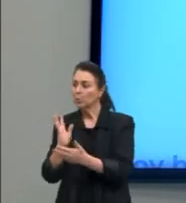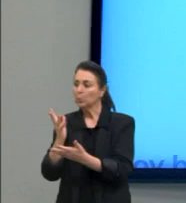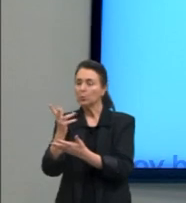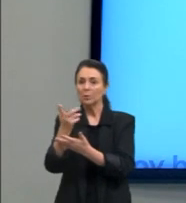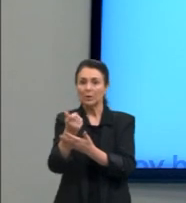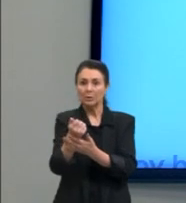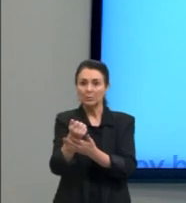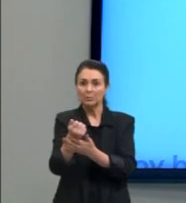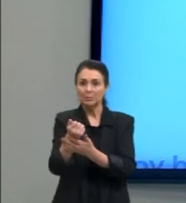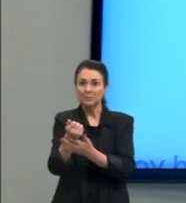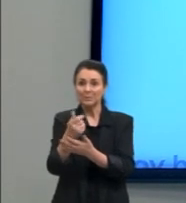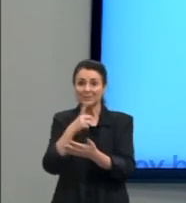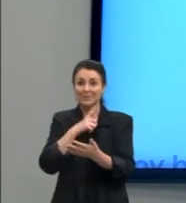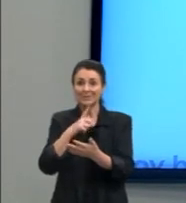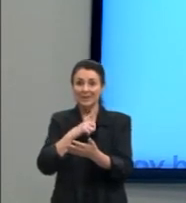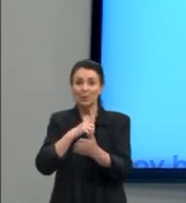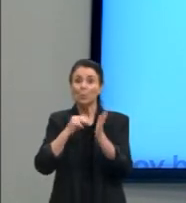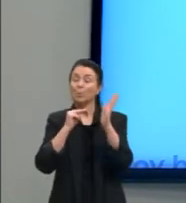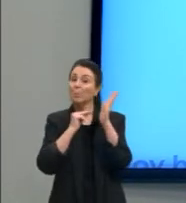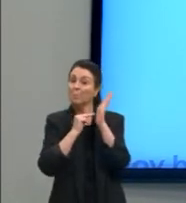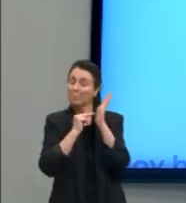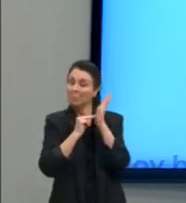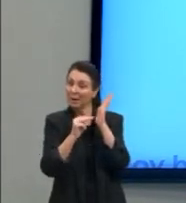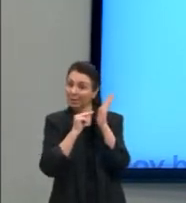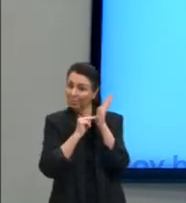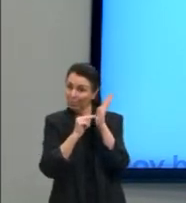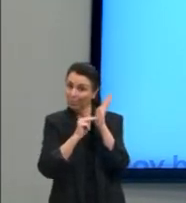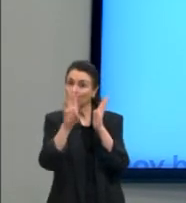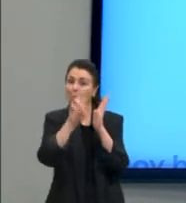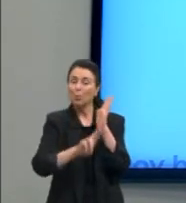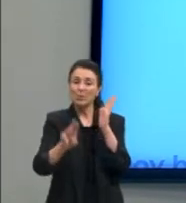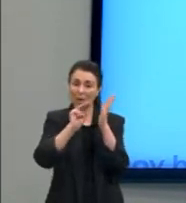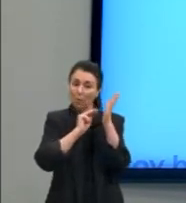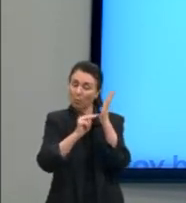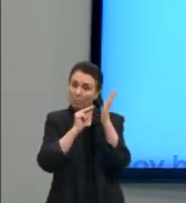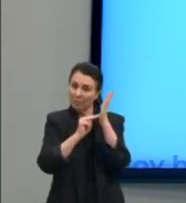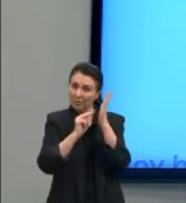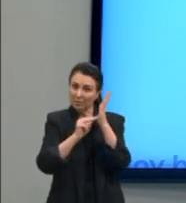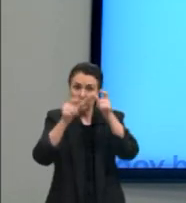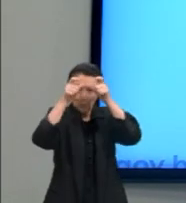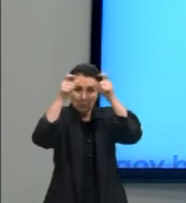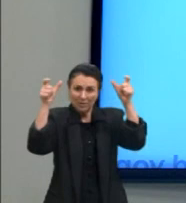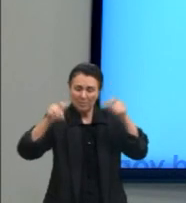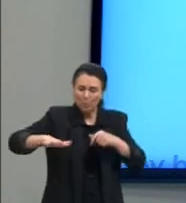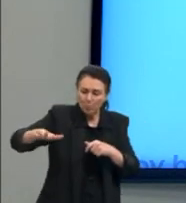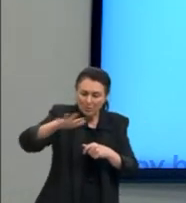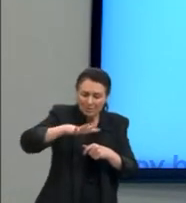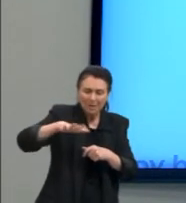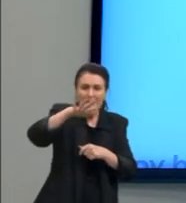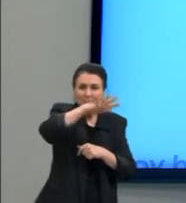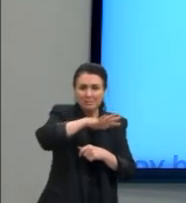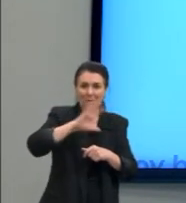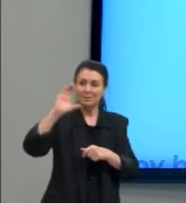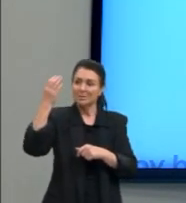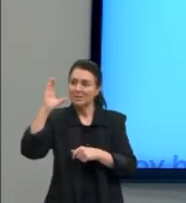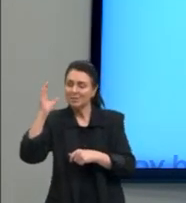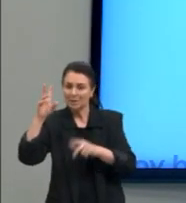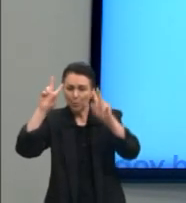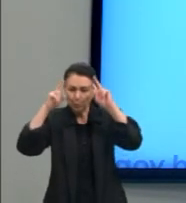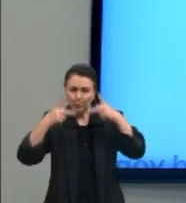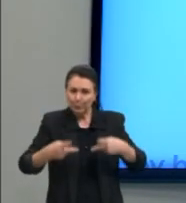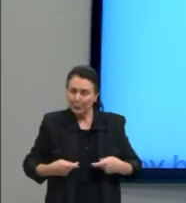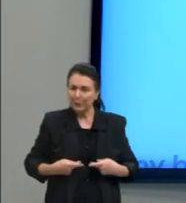método e aqueles também é importância de tá aqui o conhecimento em todas as áreas das ciências humanas ciências